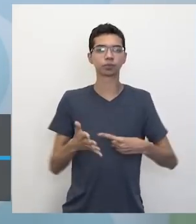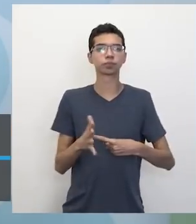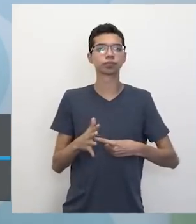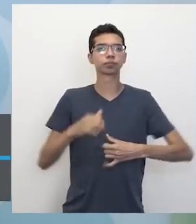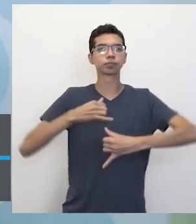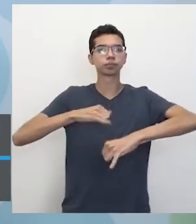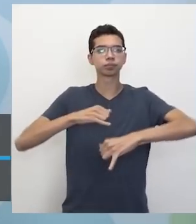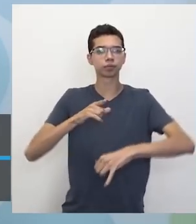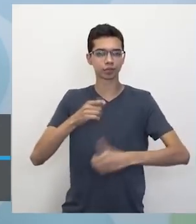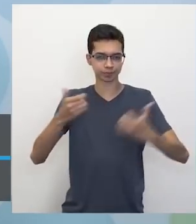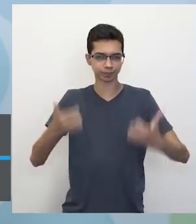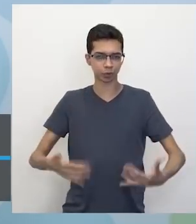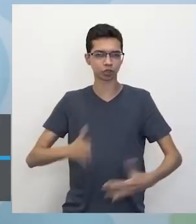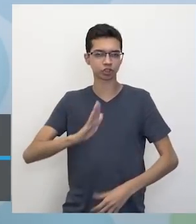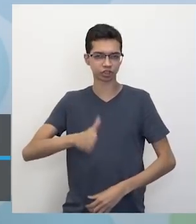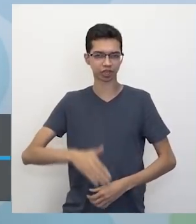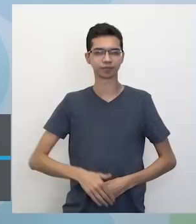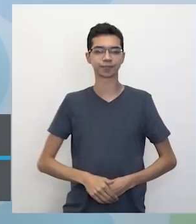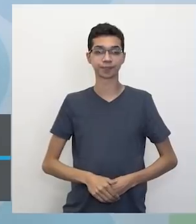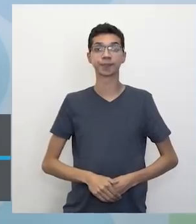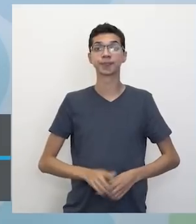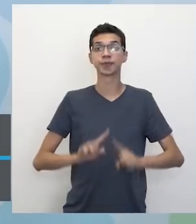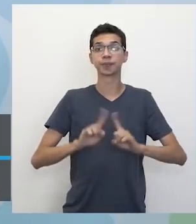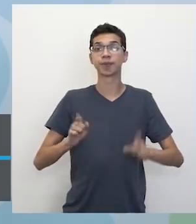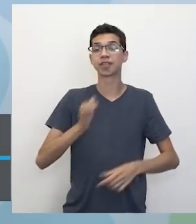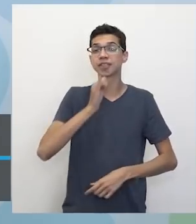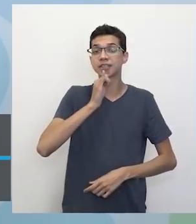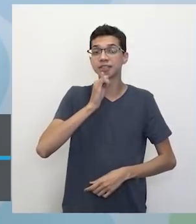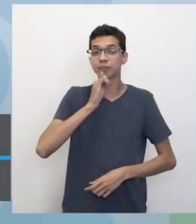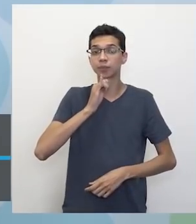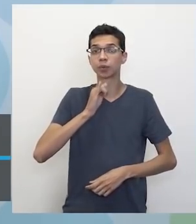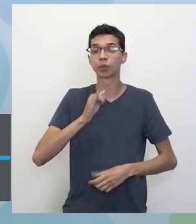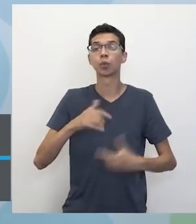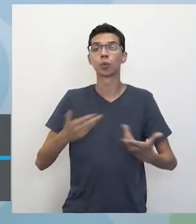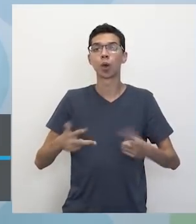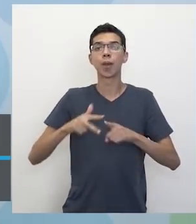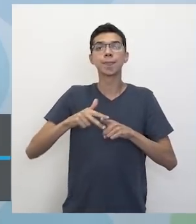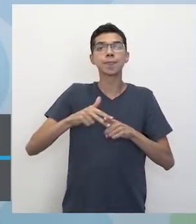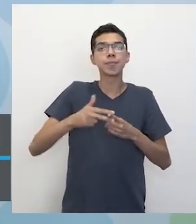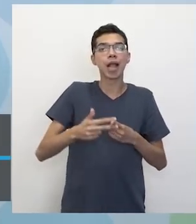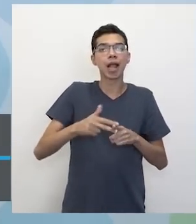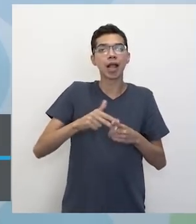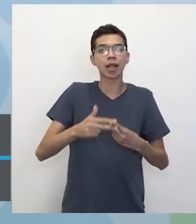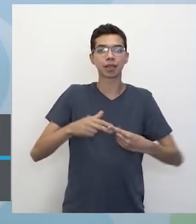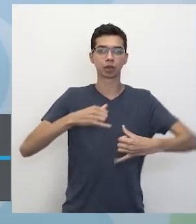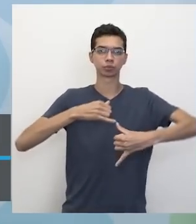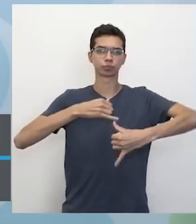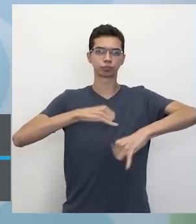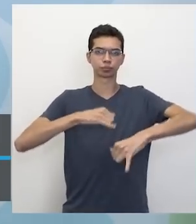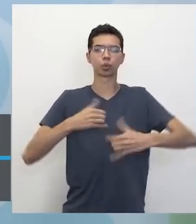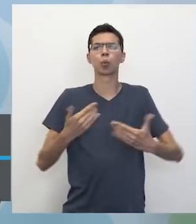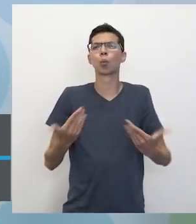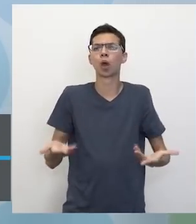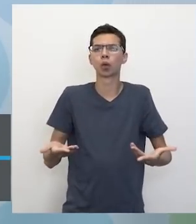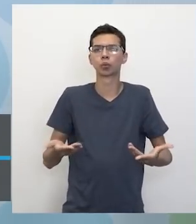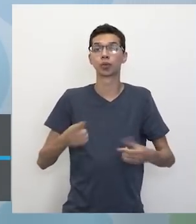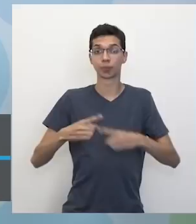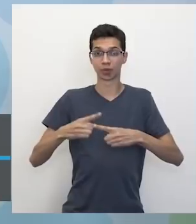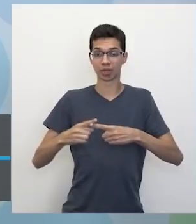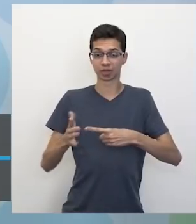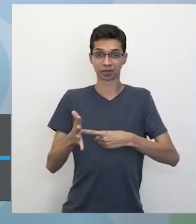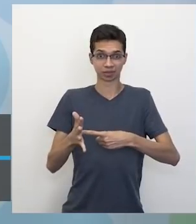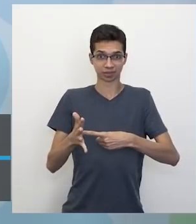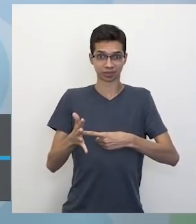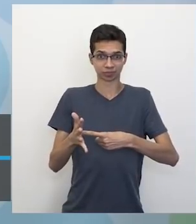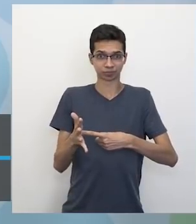Mas idealmente pensando, então a quantidade de energia mecânica que a gente tem, ela é transformada em energia elétrica lá na